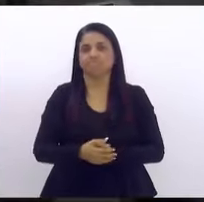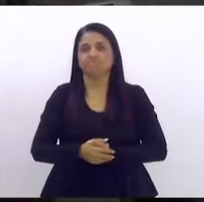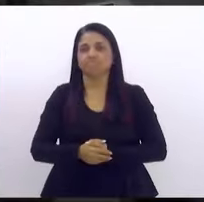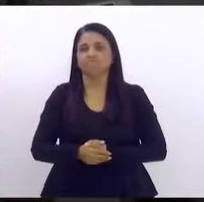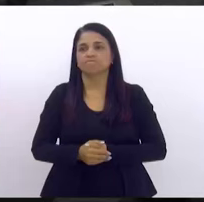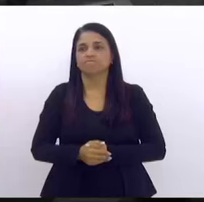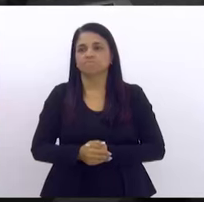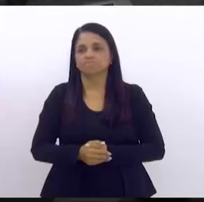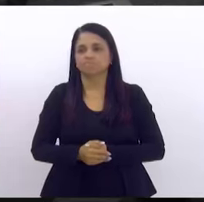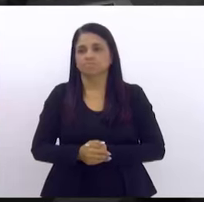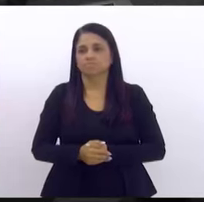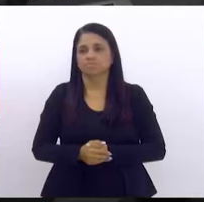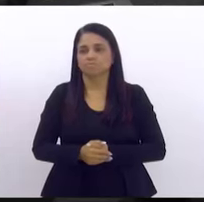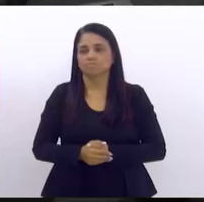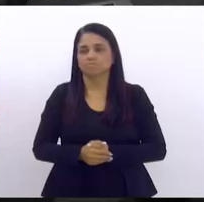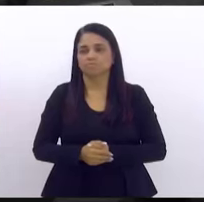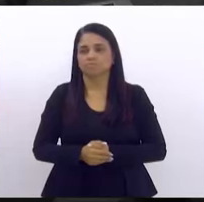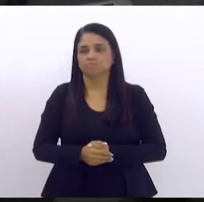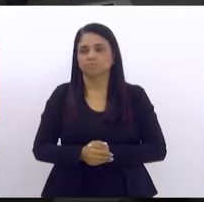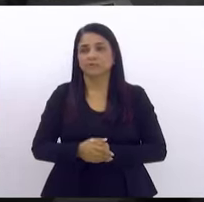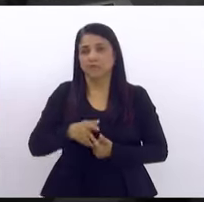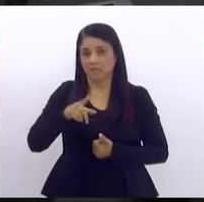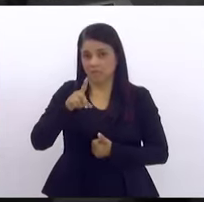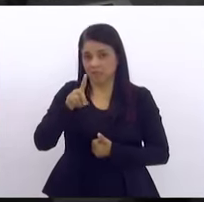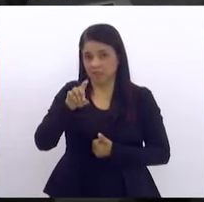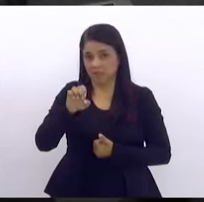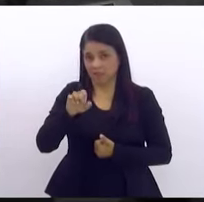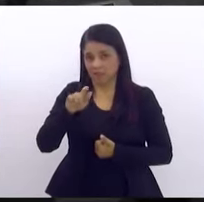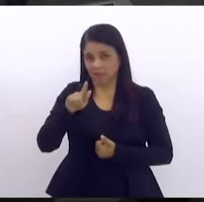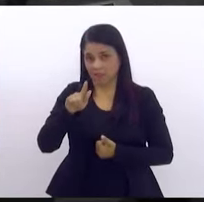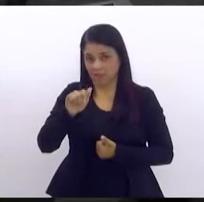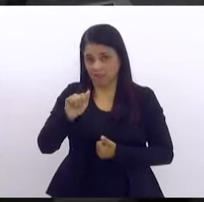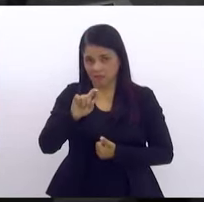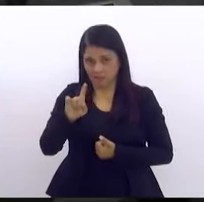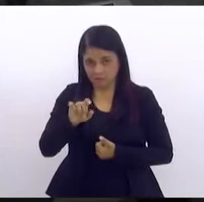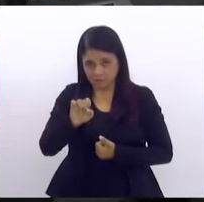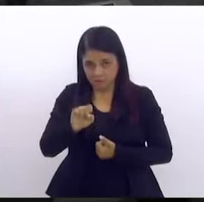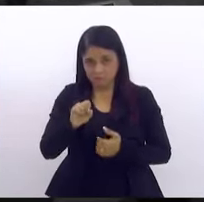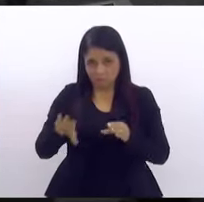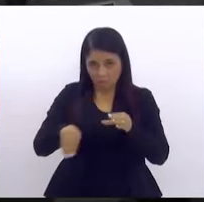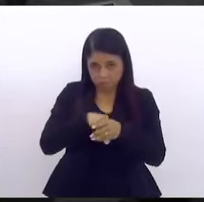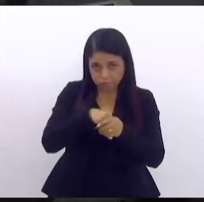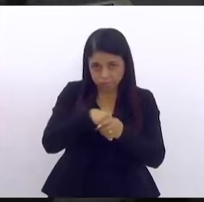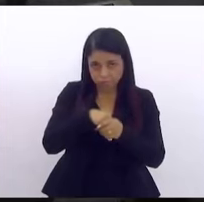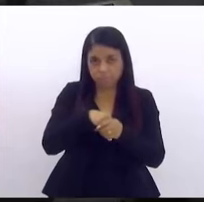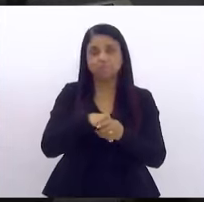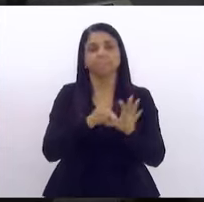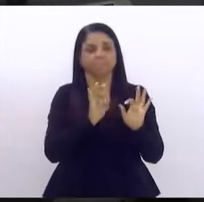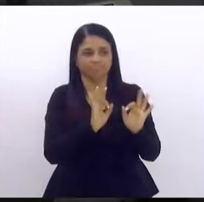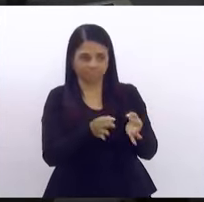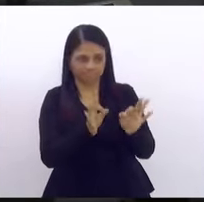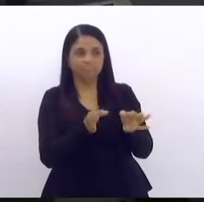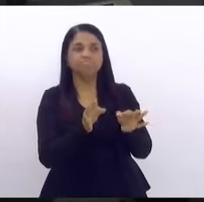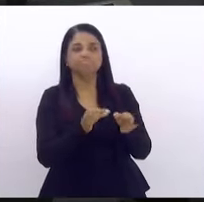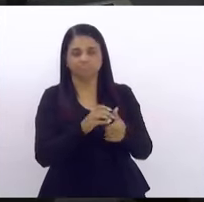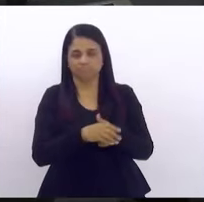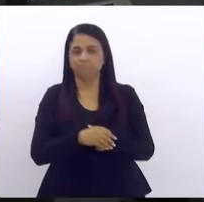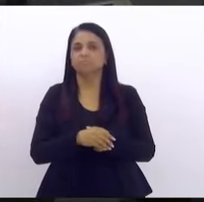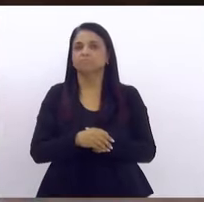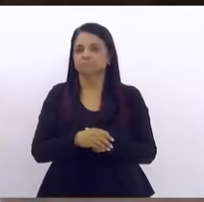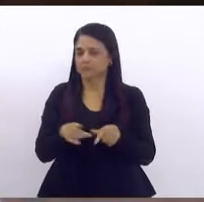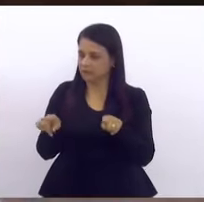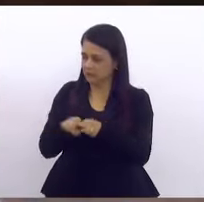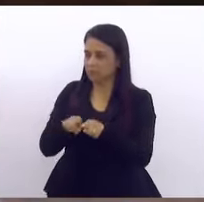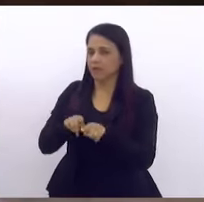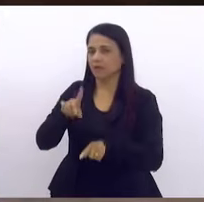Degas está incluso, não é, Sérgio? Perfeitamente. O Degasi também está incluso,